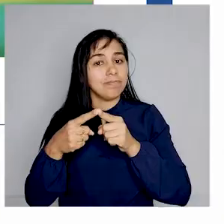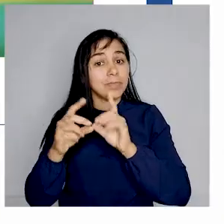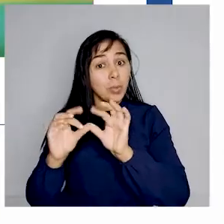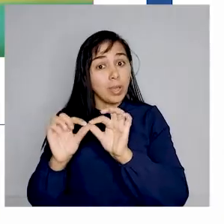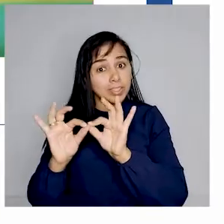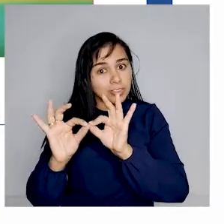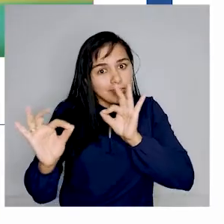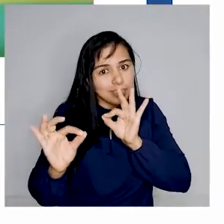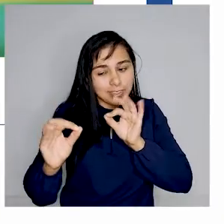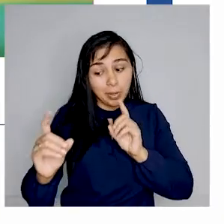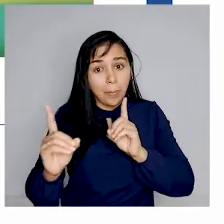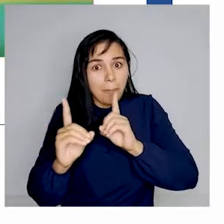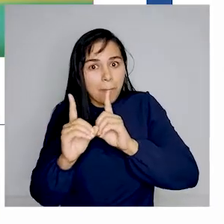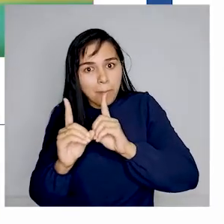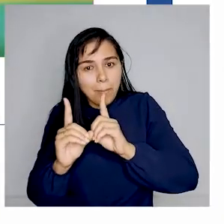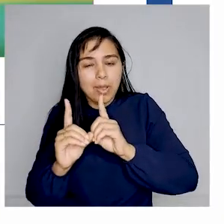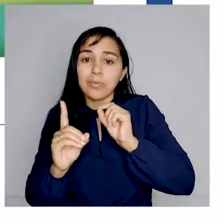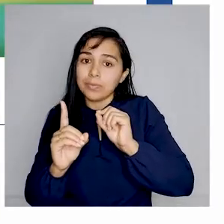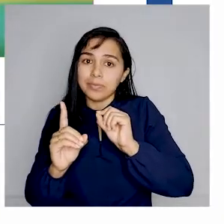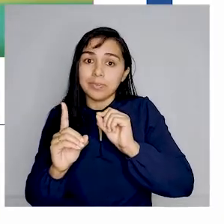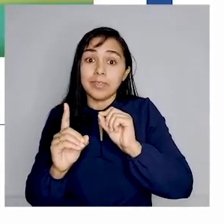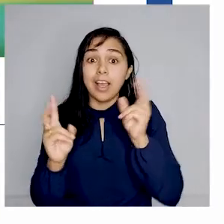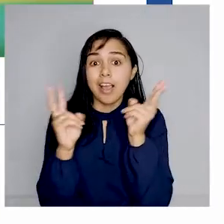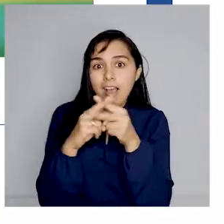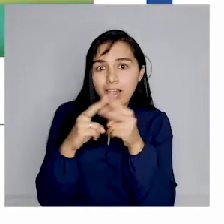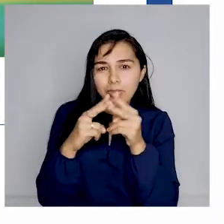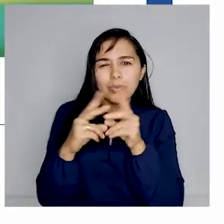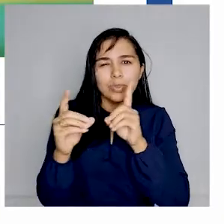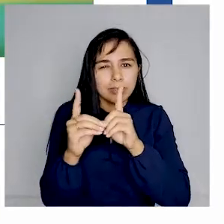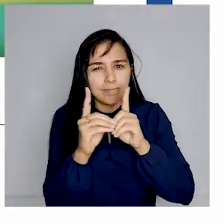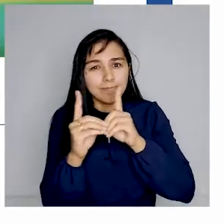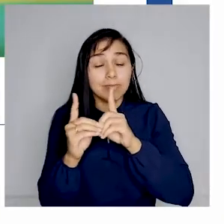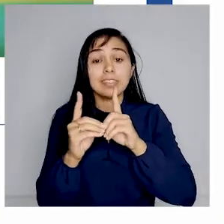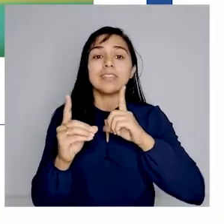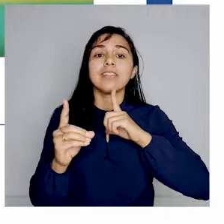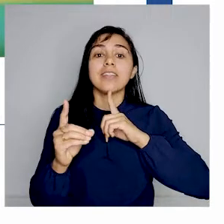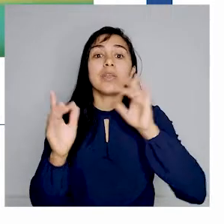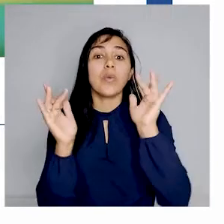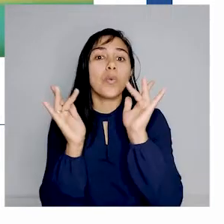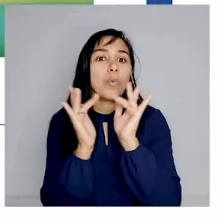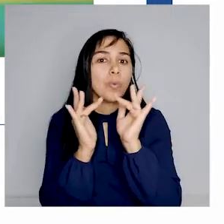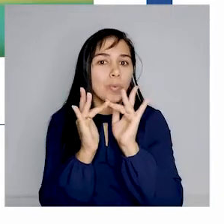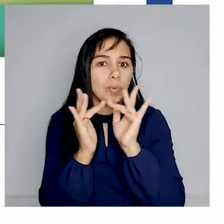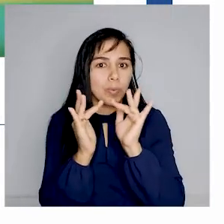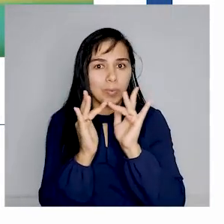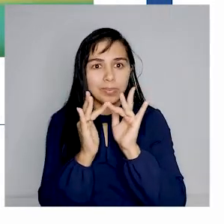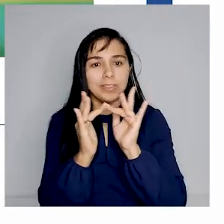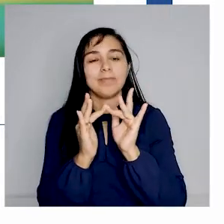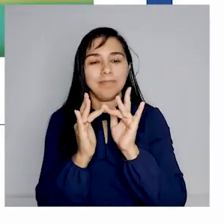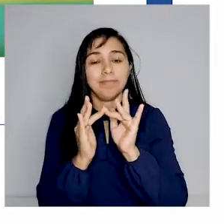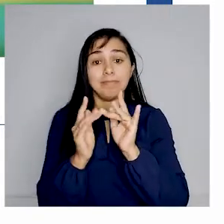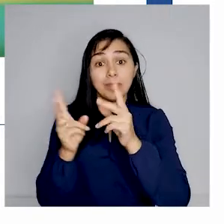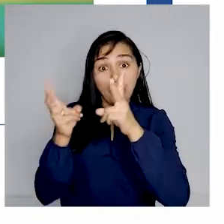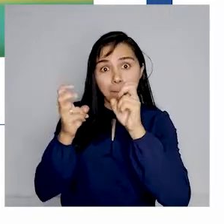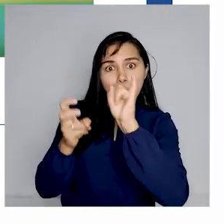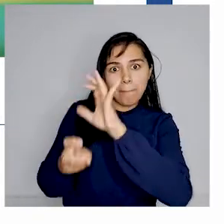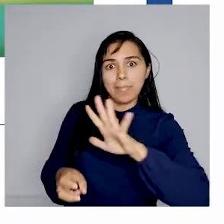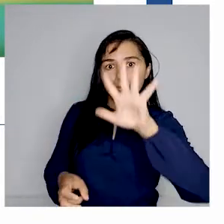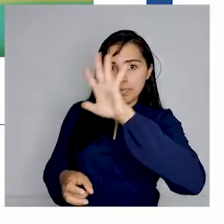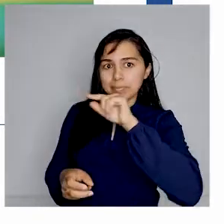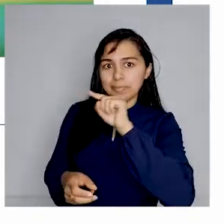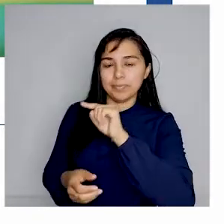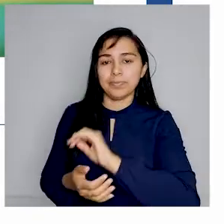Ela predomina o elemento de agarre, como a gente pode observar na imagem que está passando aqui para vocês agora. Olha aqui, uma